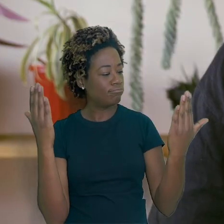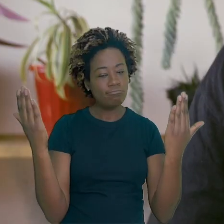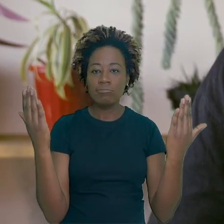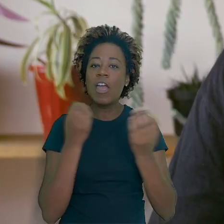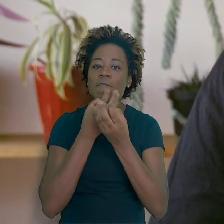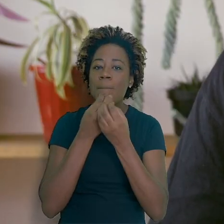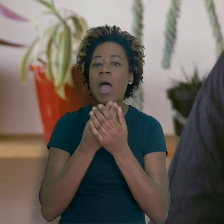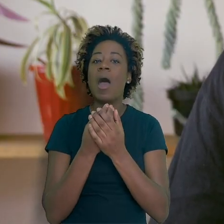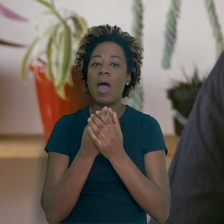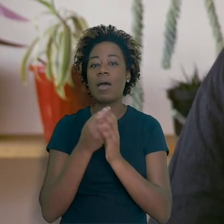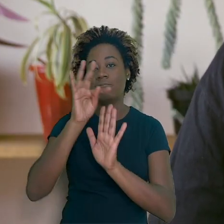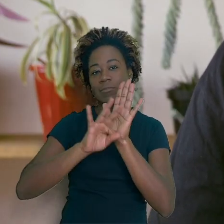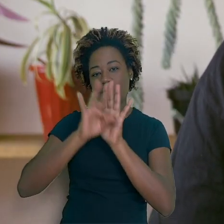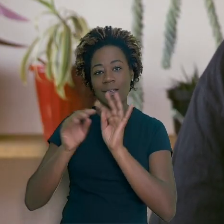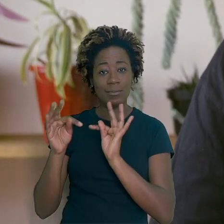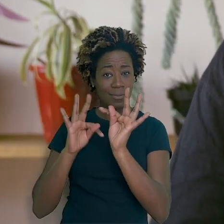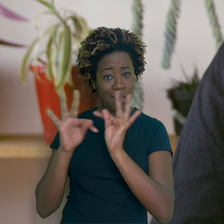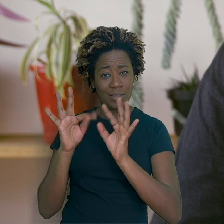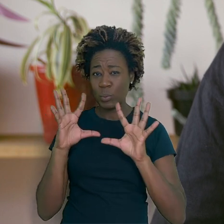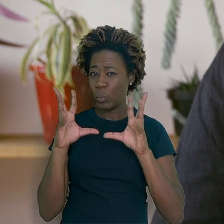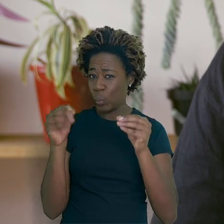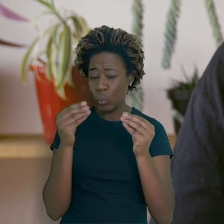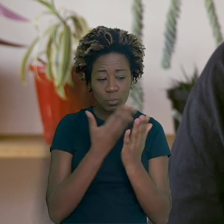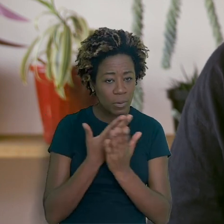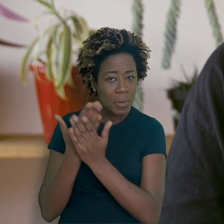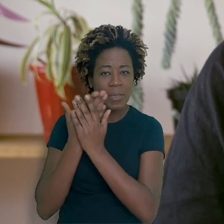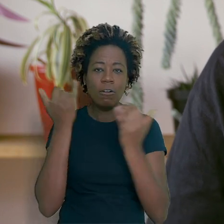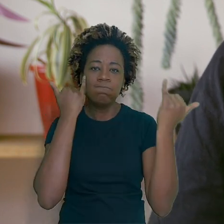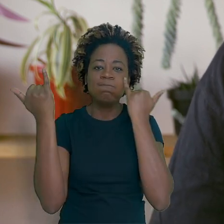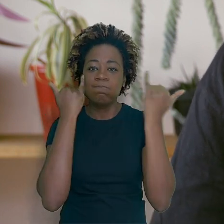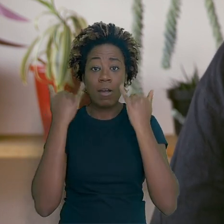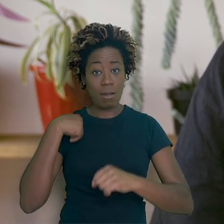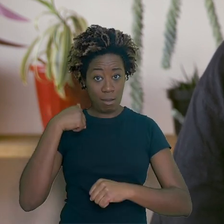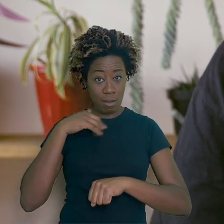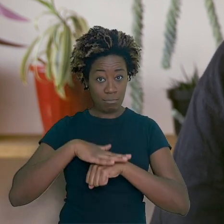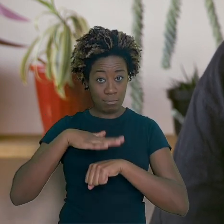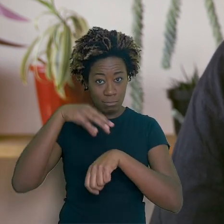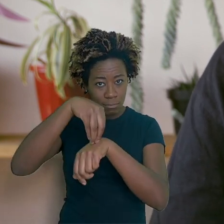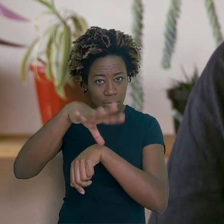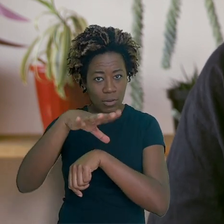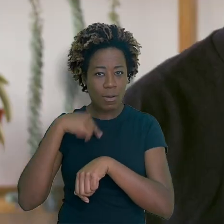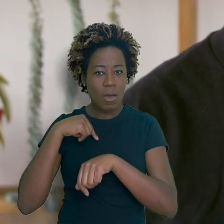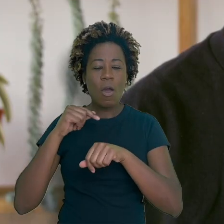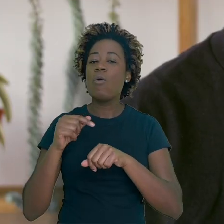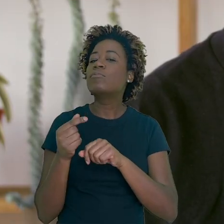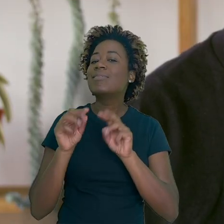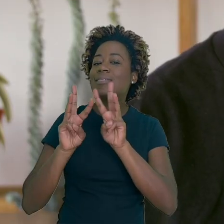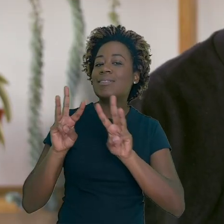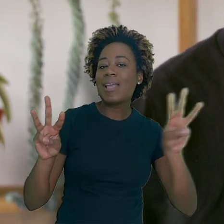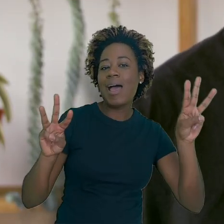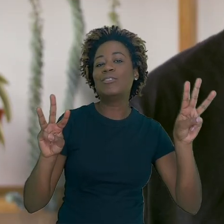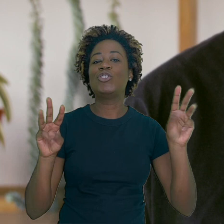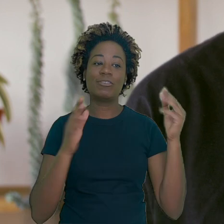escrito, leia as fichas técnicas, faça absolutamente de tudo para ficar por dentro. Eu particularmente recomendo os sites da Companhia Quasar